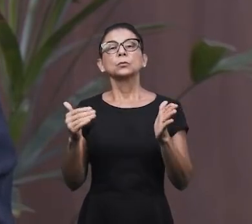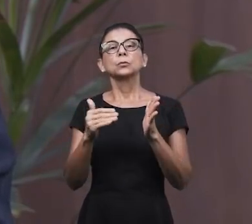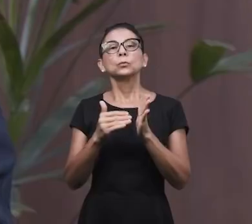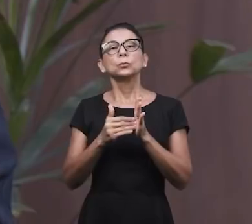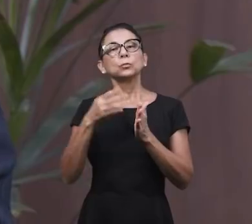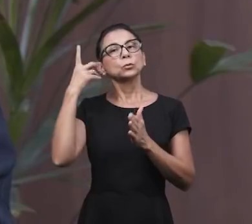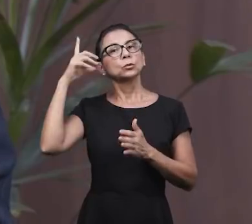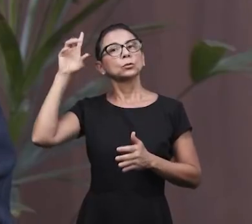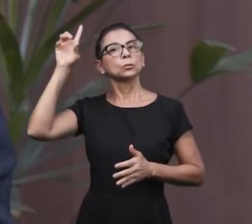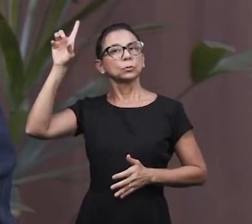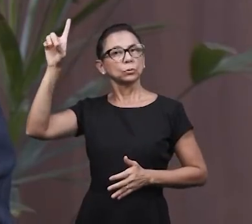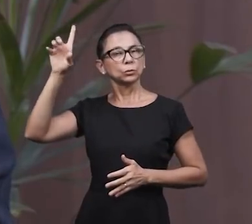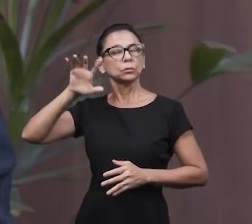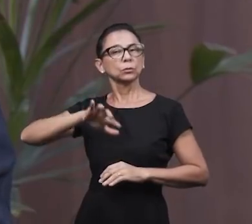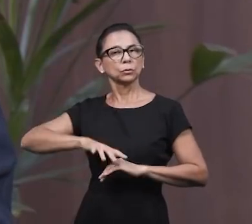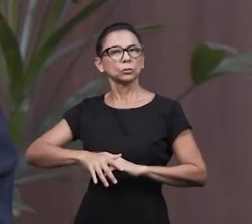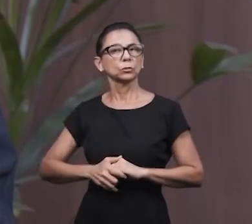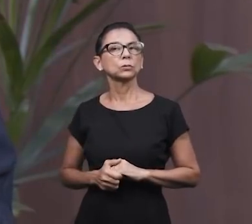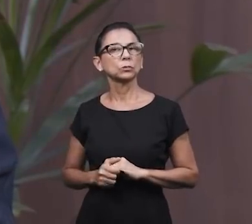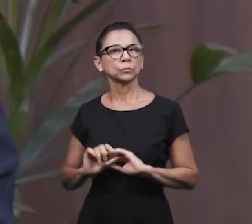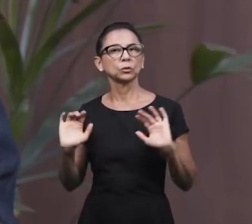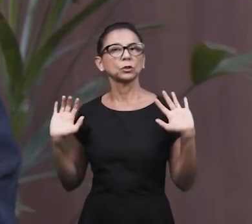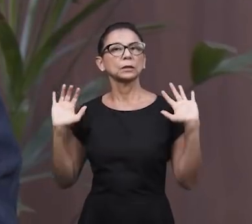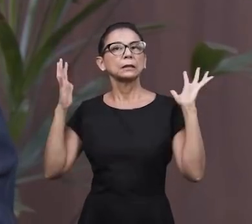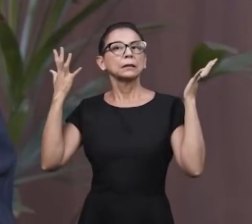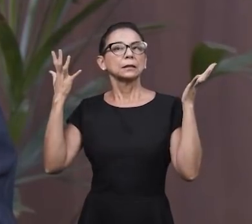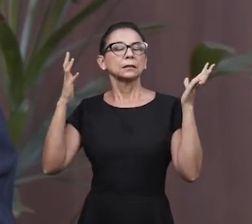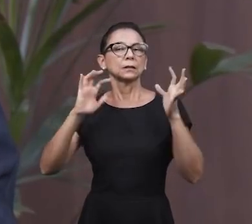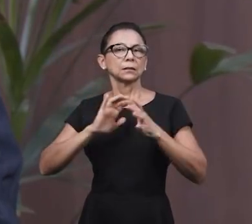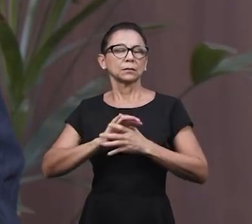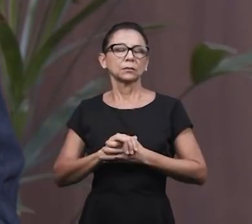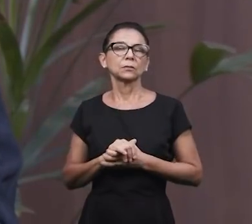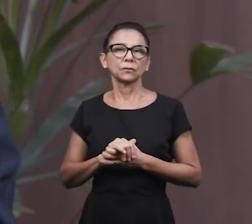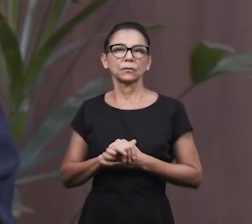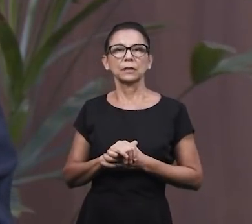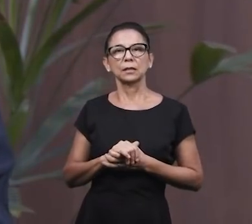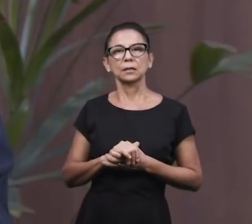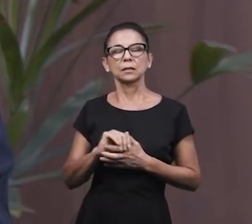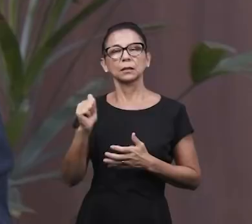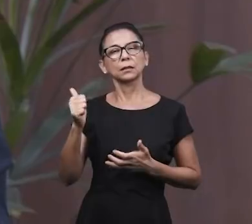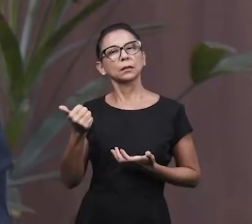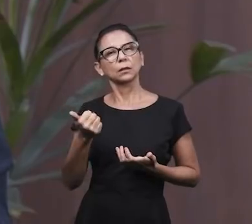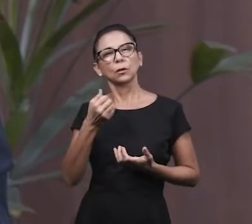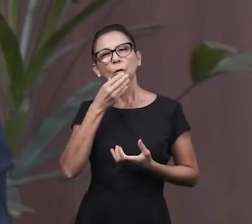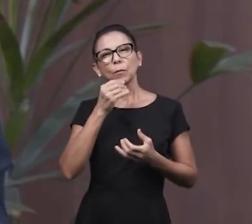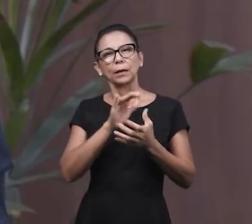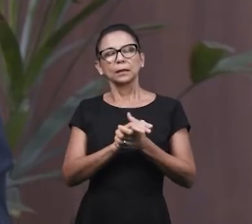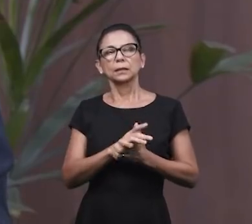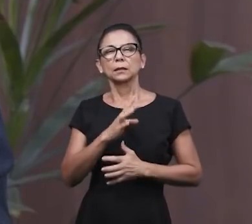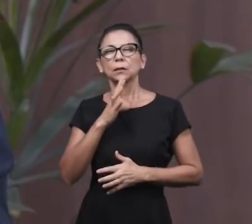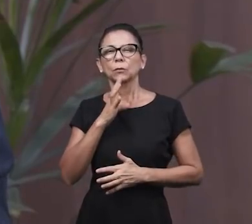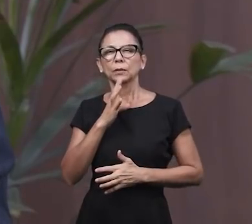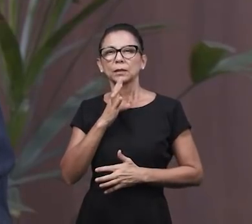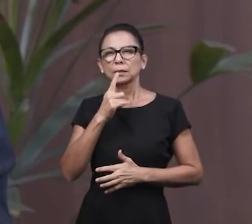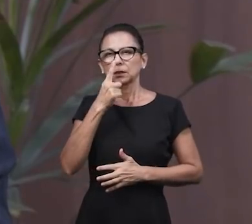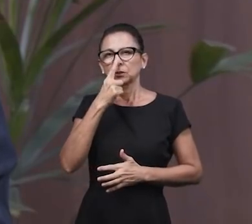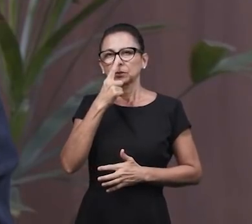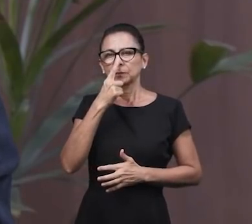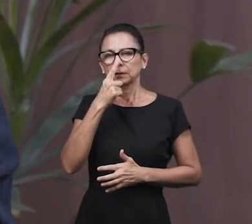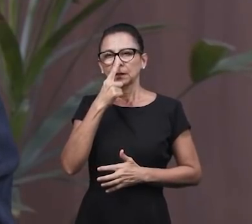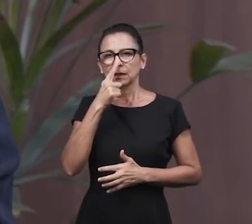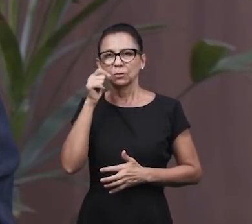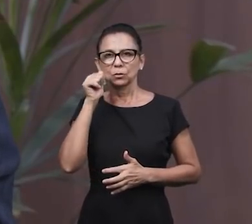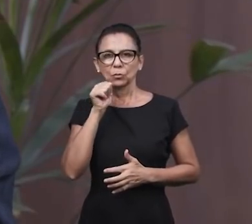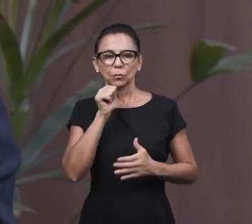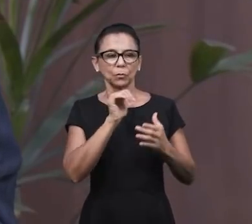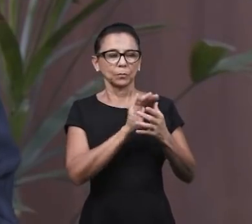que o marido recebia a mulher como esposa. Antes eram apenas as festas, né? Era apenas a festa. E aí ele